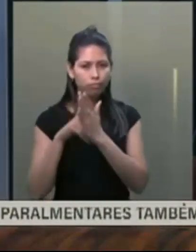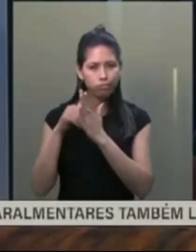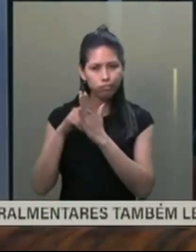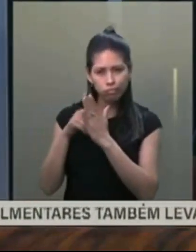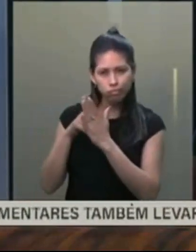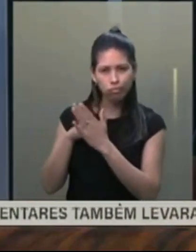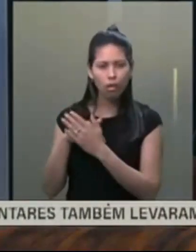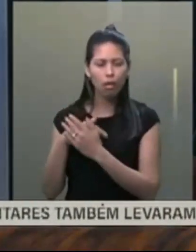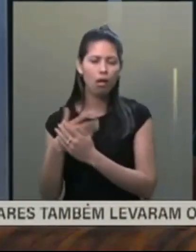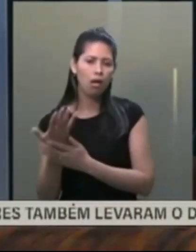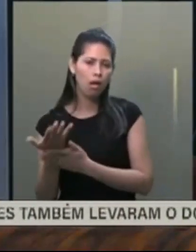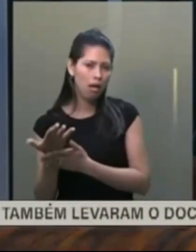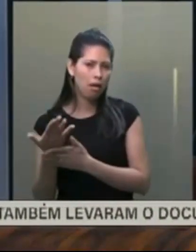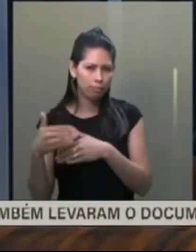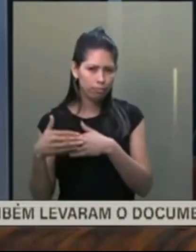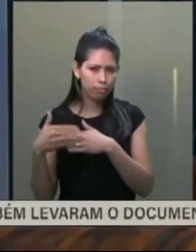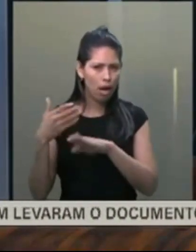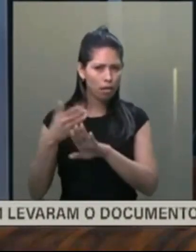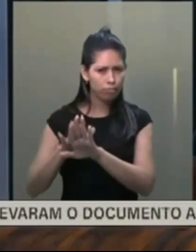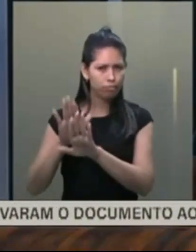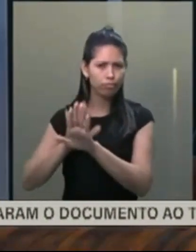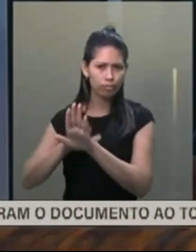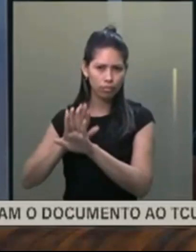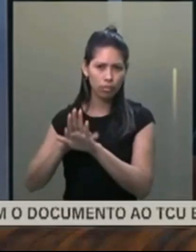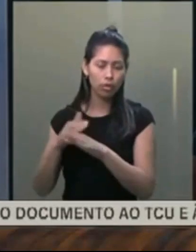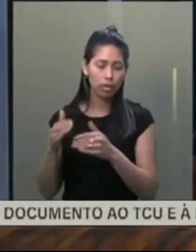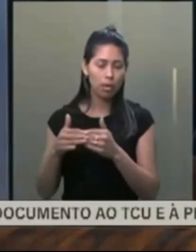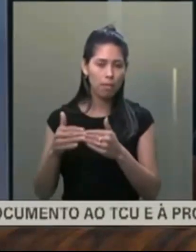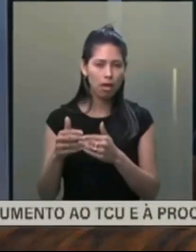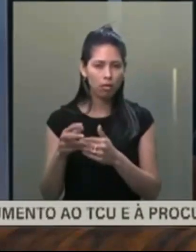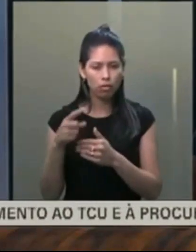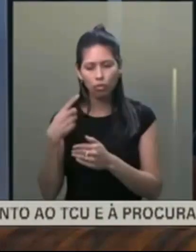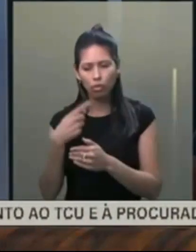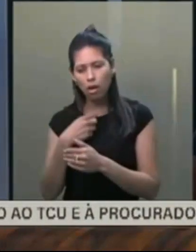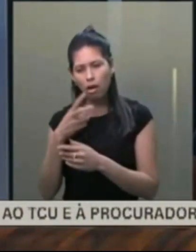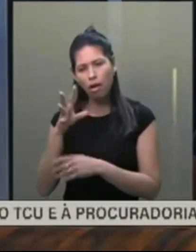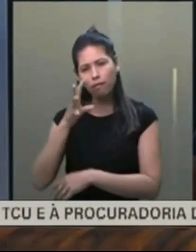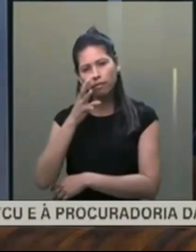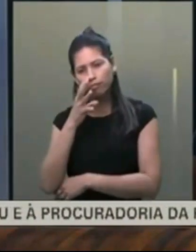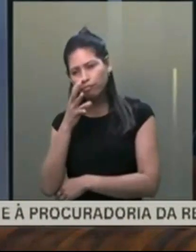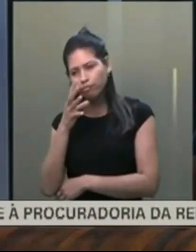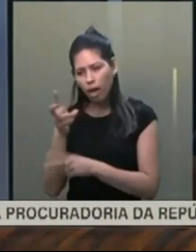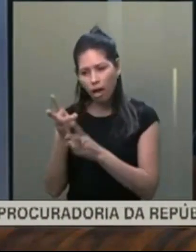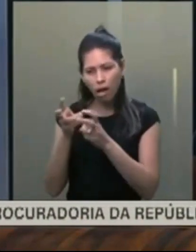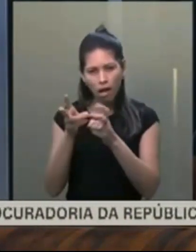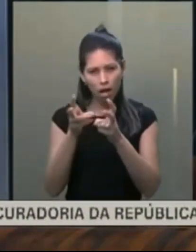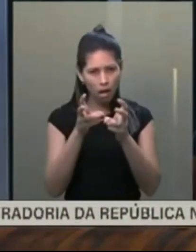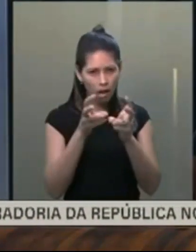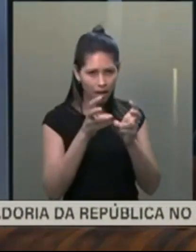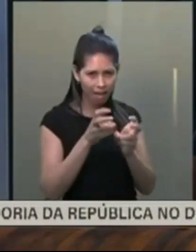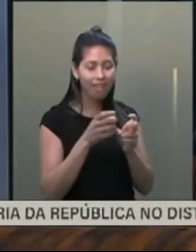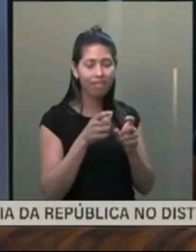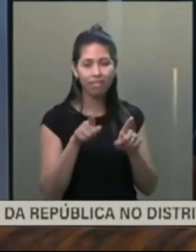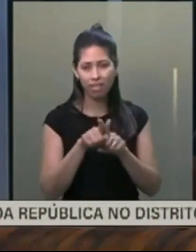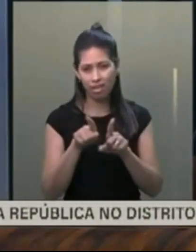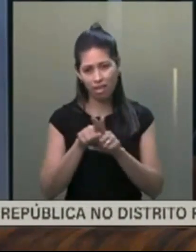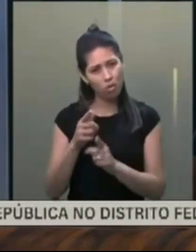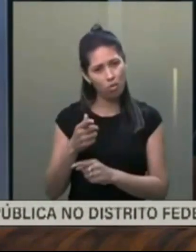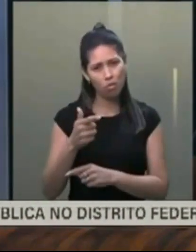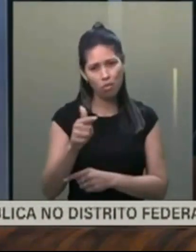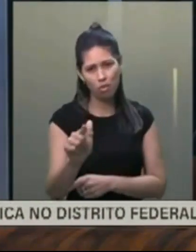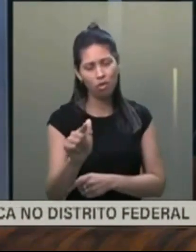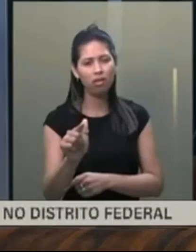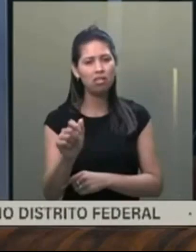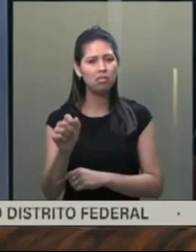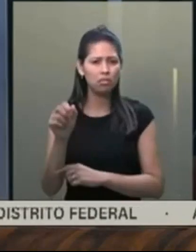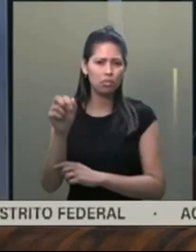impressionante como a gente percebe aí cada vez mais parlamentares, senador